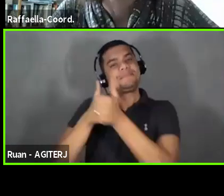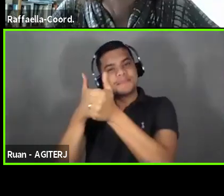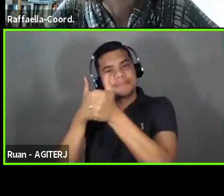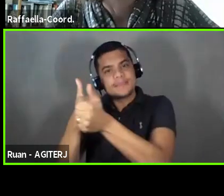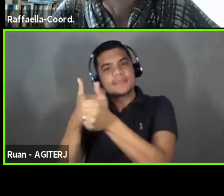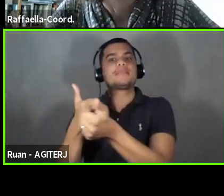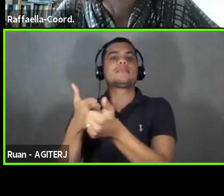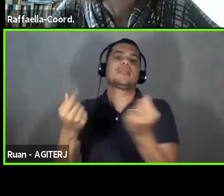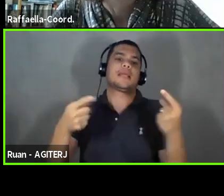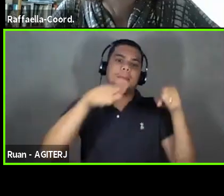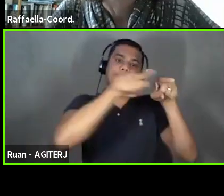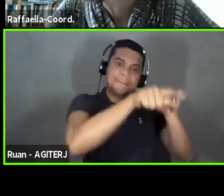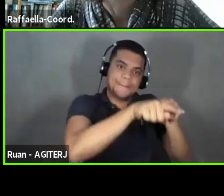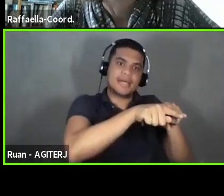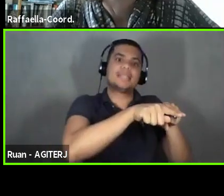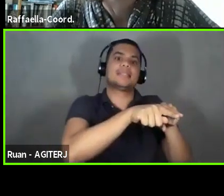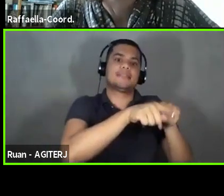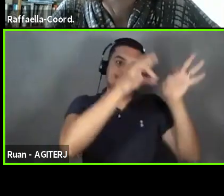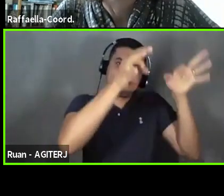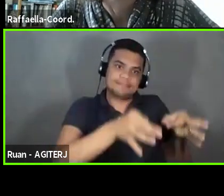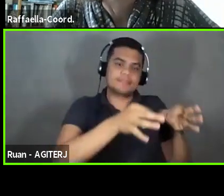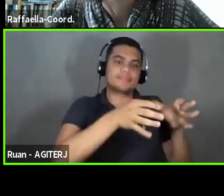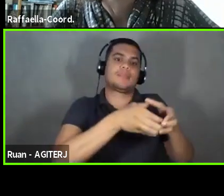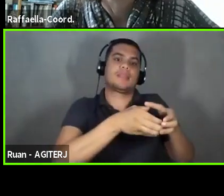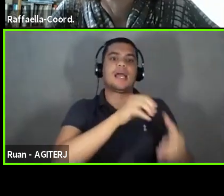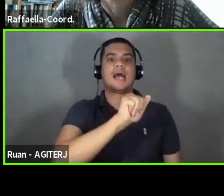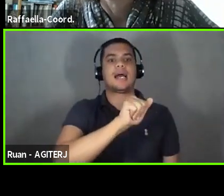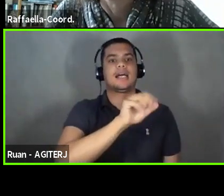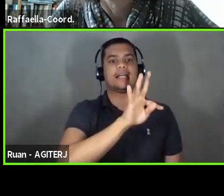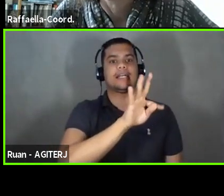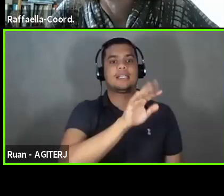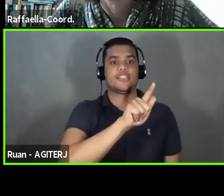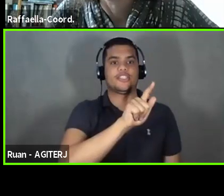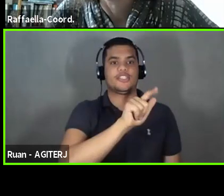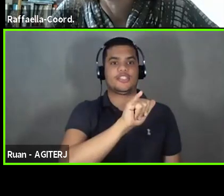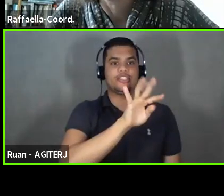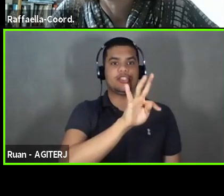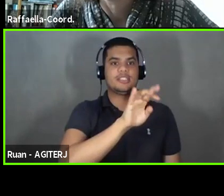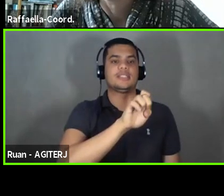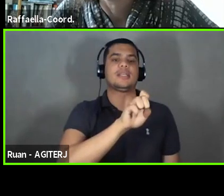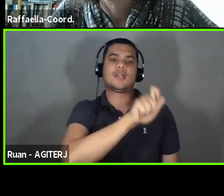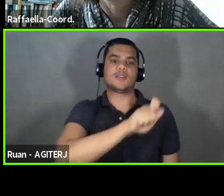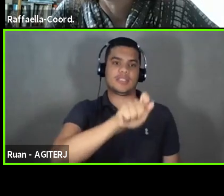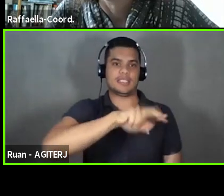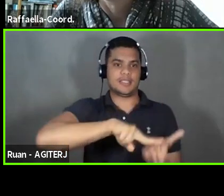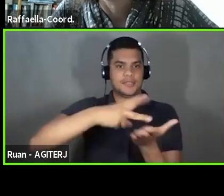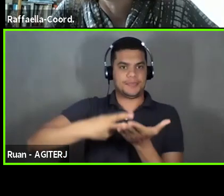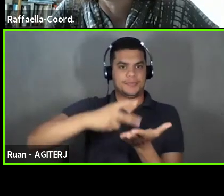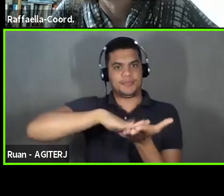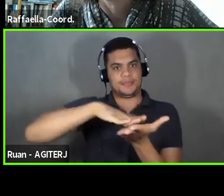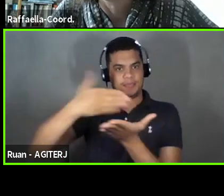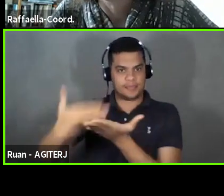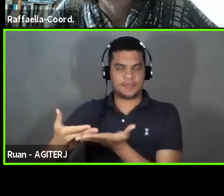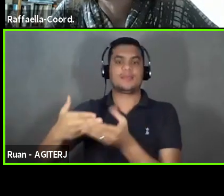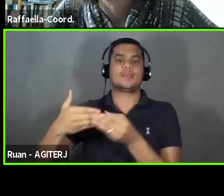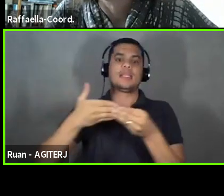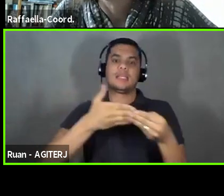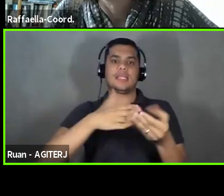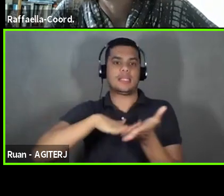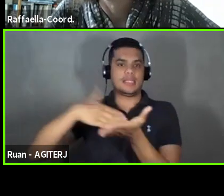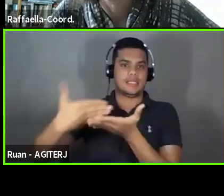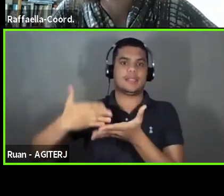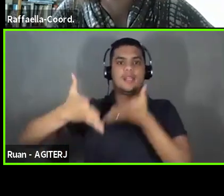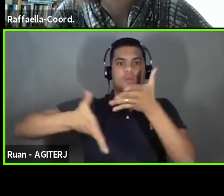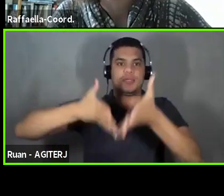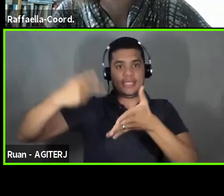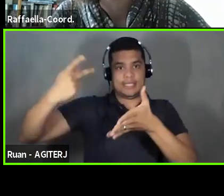numa parceria firmada com a AGIT, né, Associação de Tradutores, Intérpretes e Guia Intérpretes de Língua de